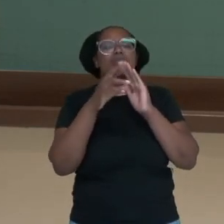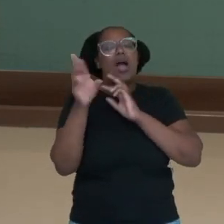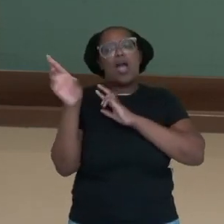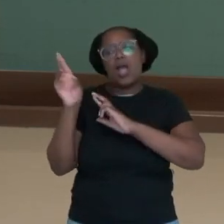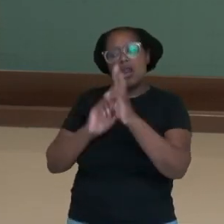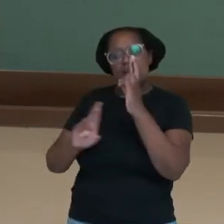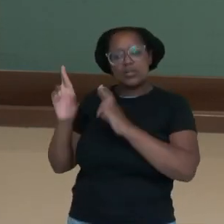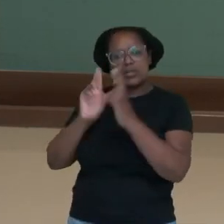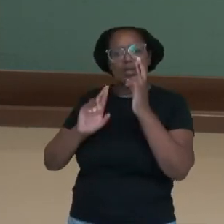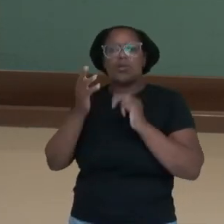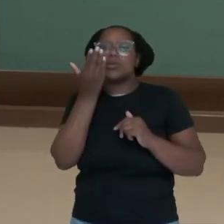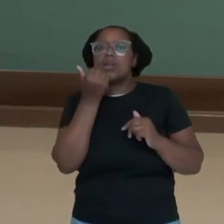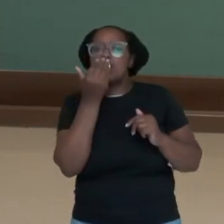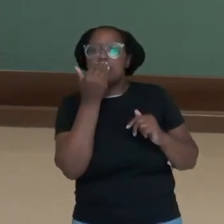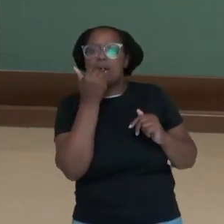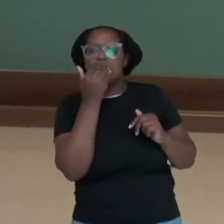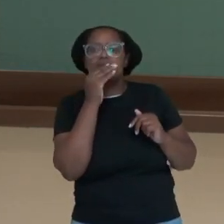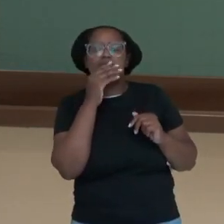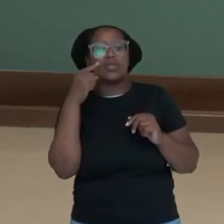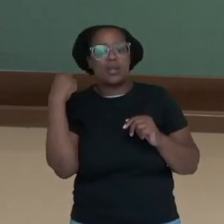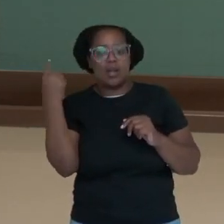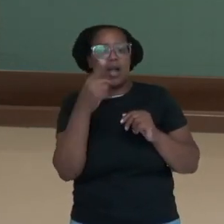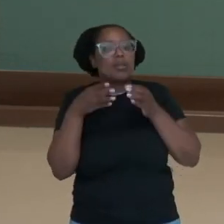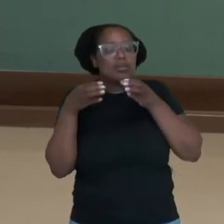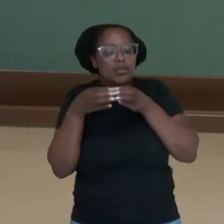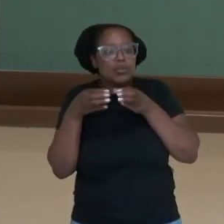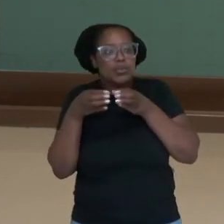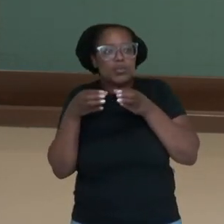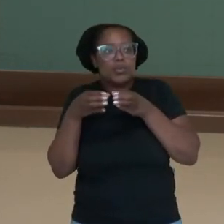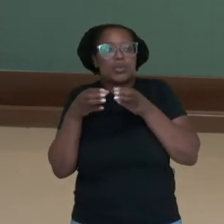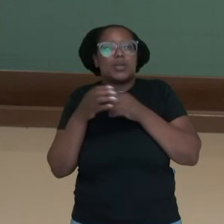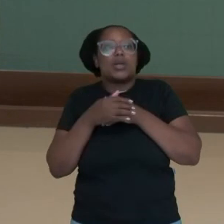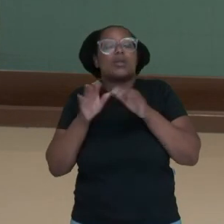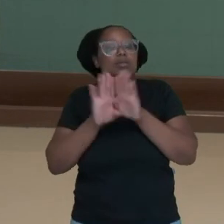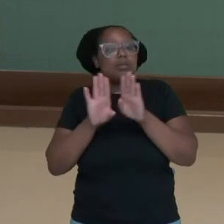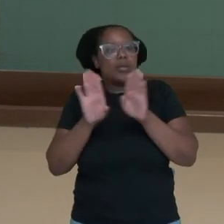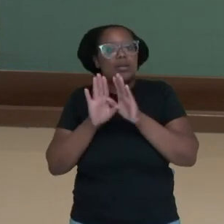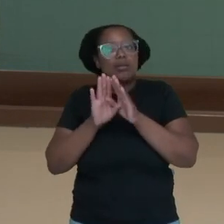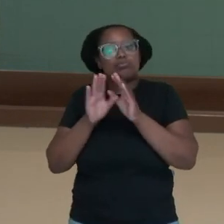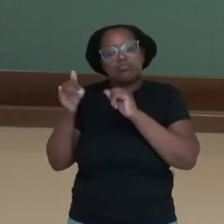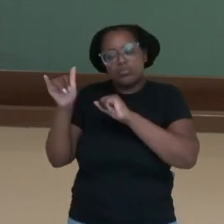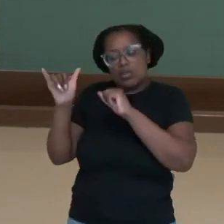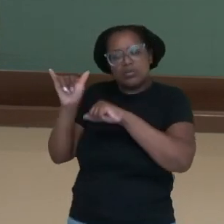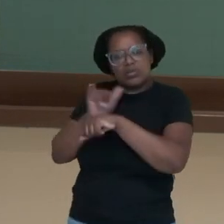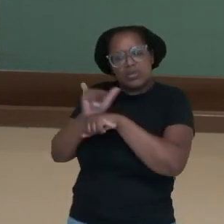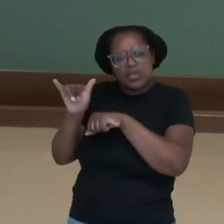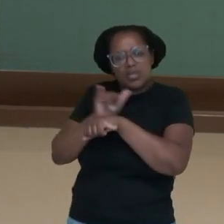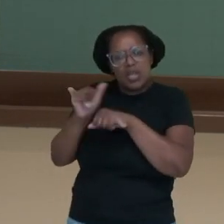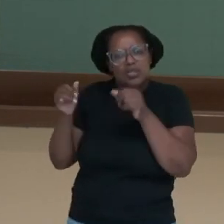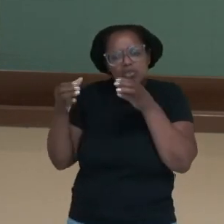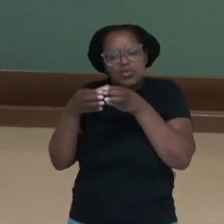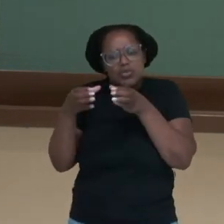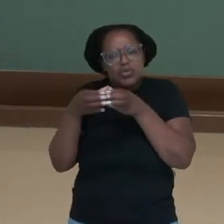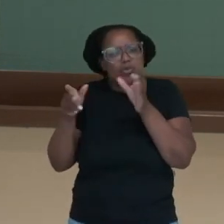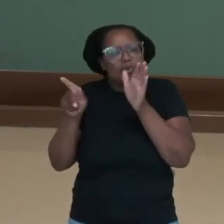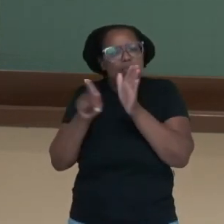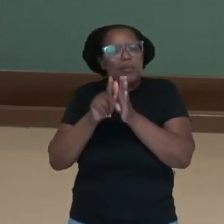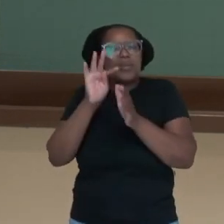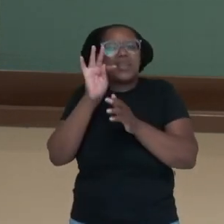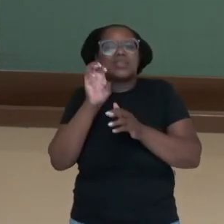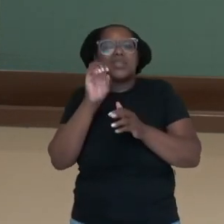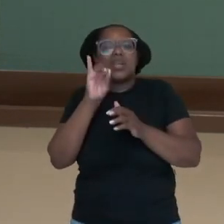as posições tróficas em cadeias e teias alimentares, além da esquematização das cadeias e teias alimentares,